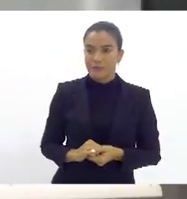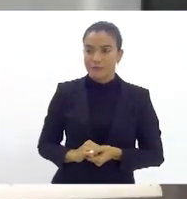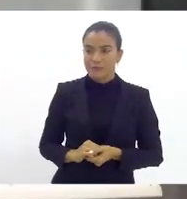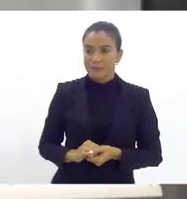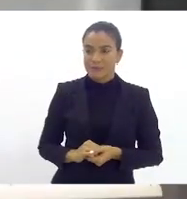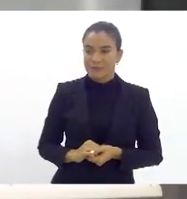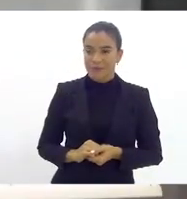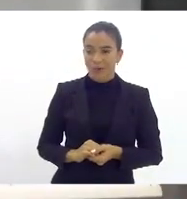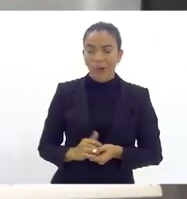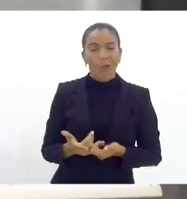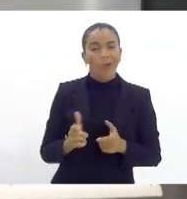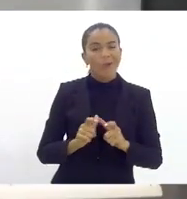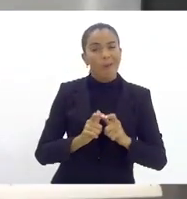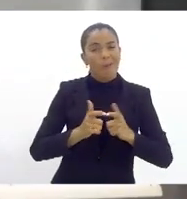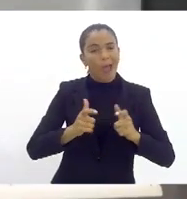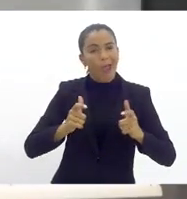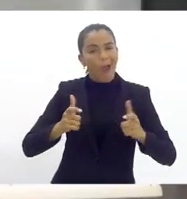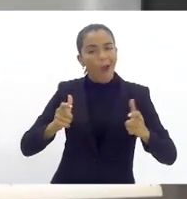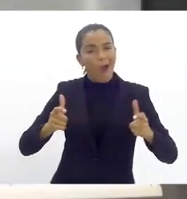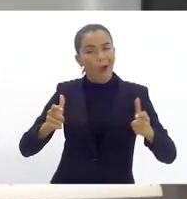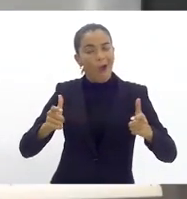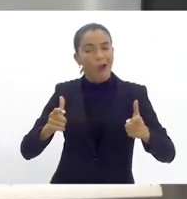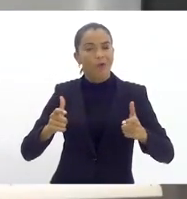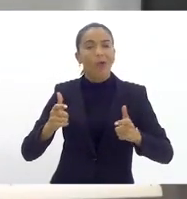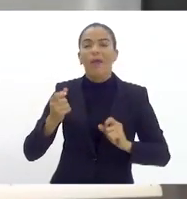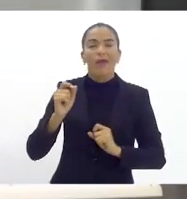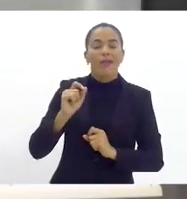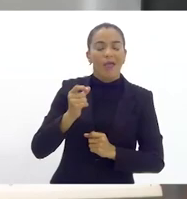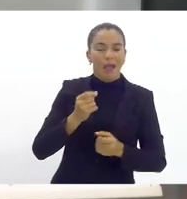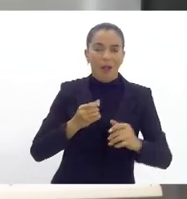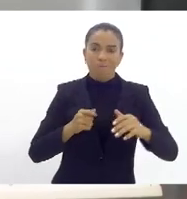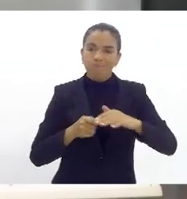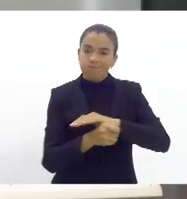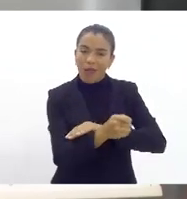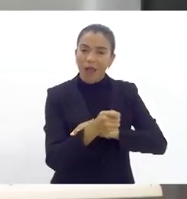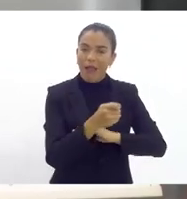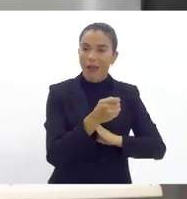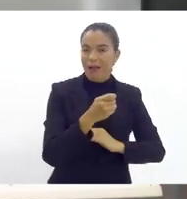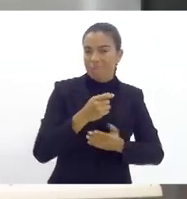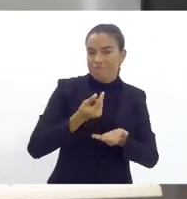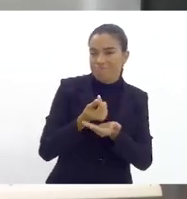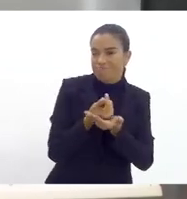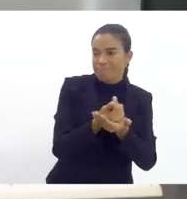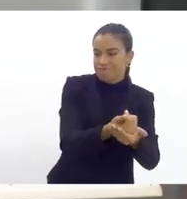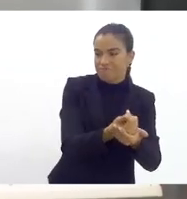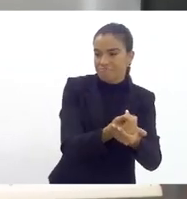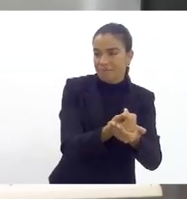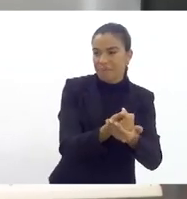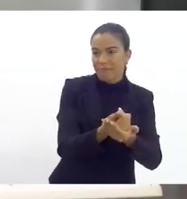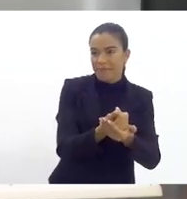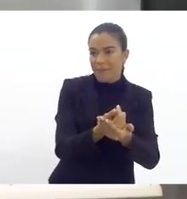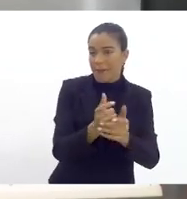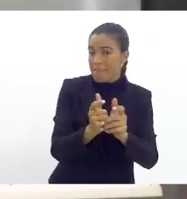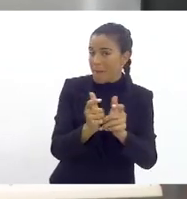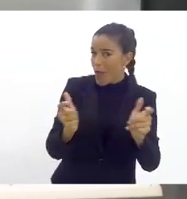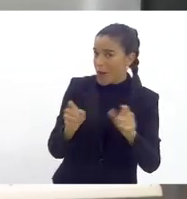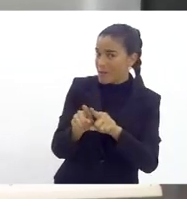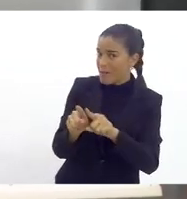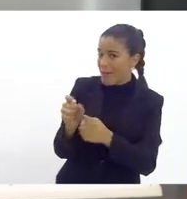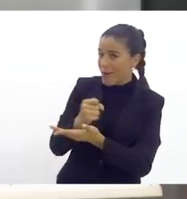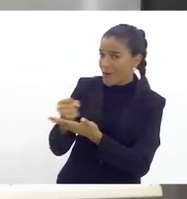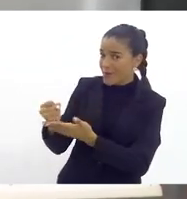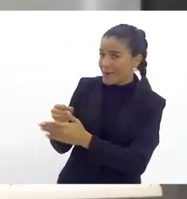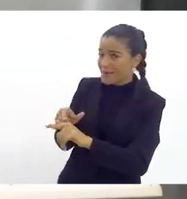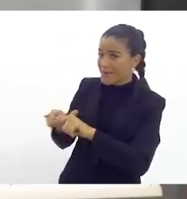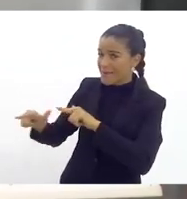quanto maior a produção de capital é maior e deveria ser o emprego de força